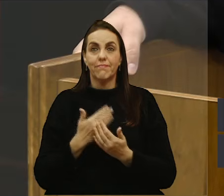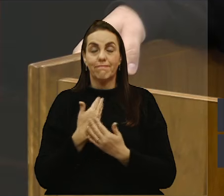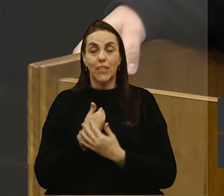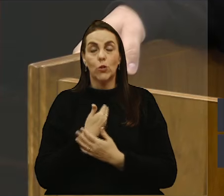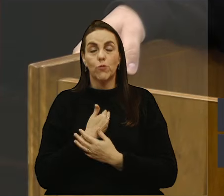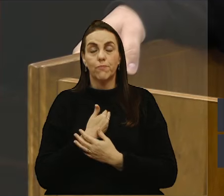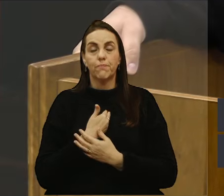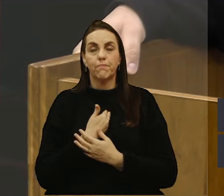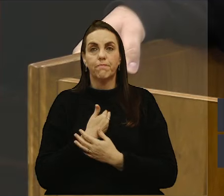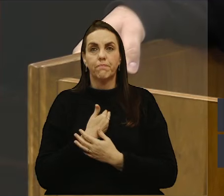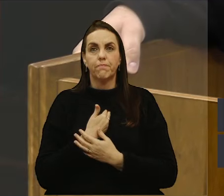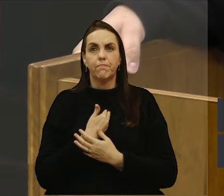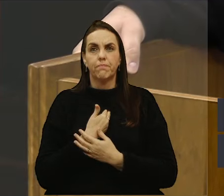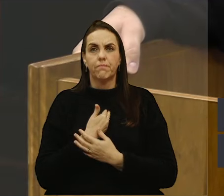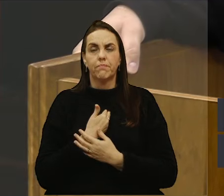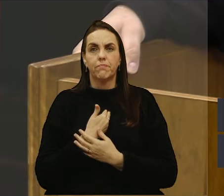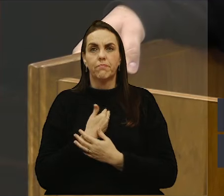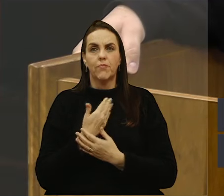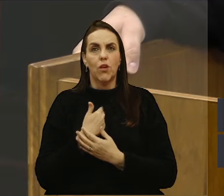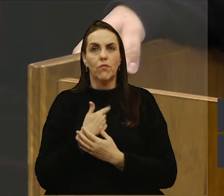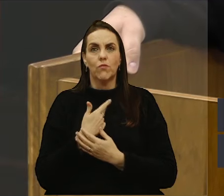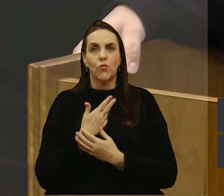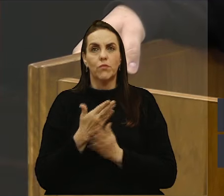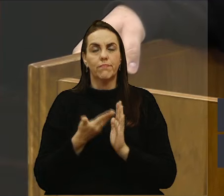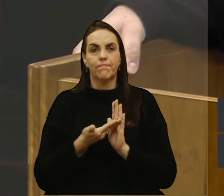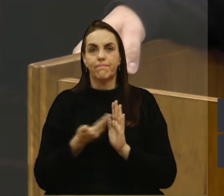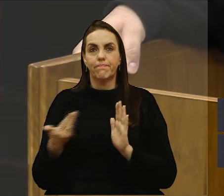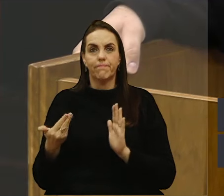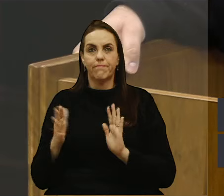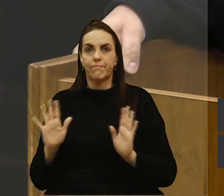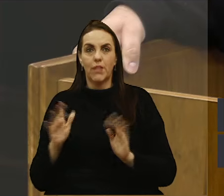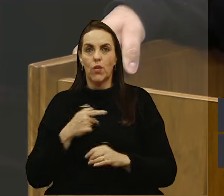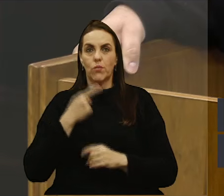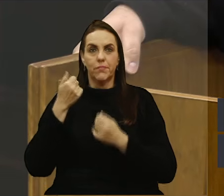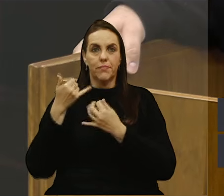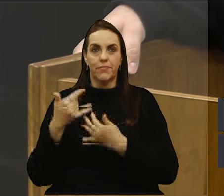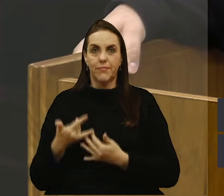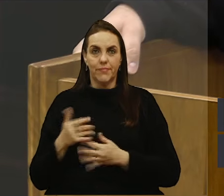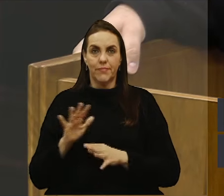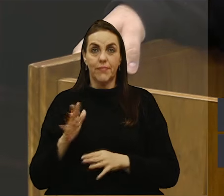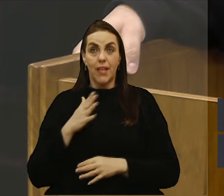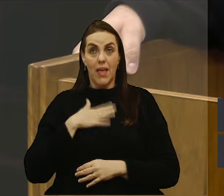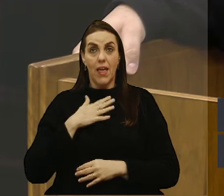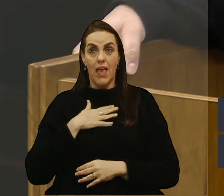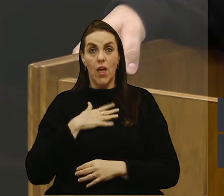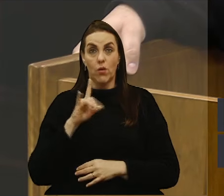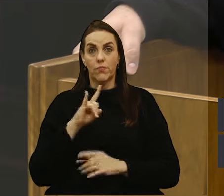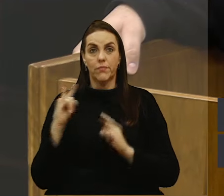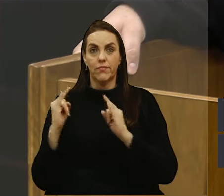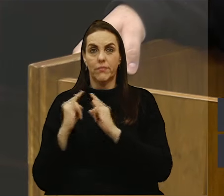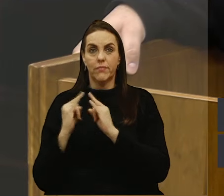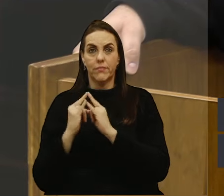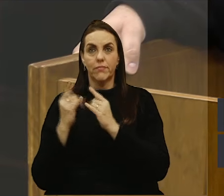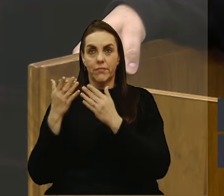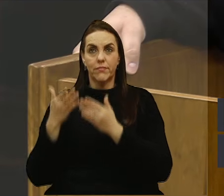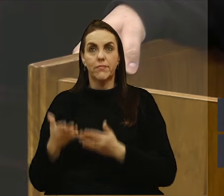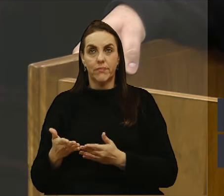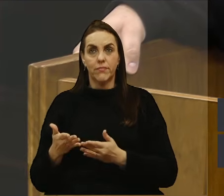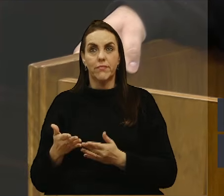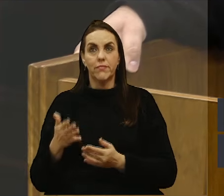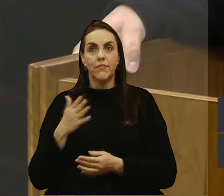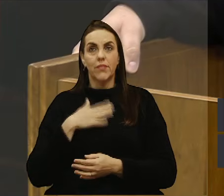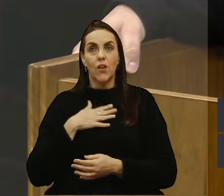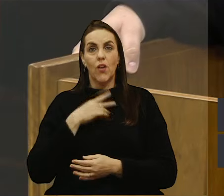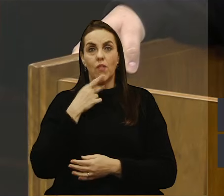eu vou ser isento aqui na minha fala, colegas vereadores. E aqui quem fala institucionalmente, presidente. Estou